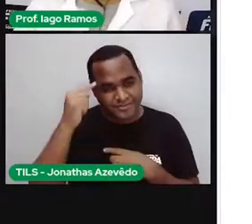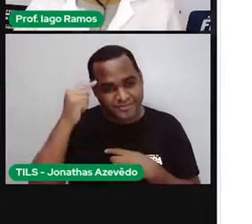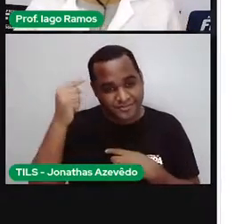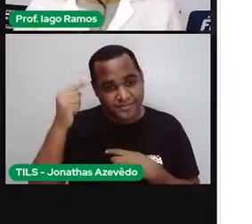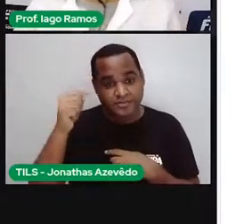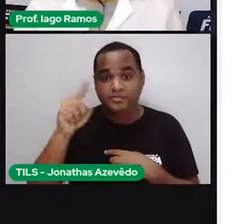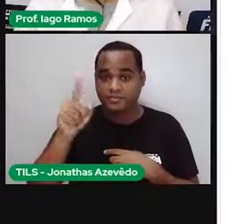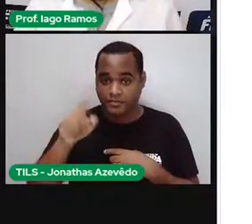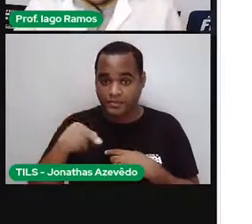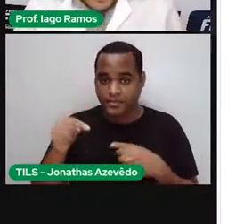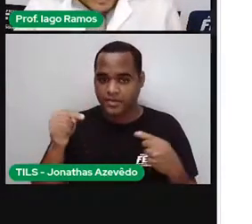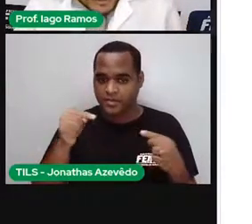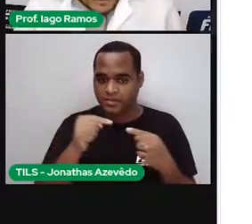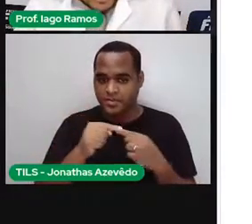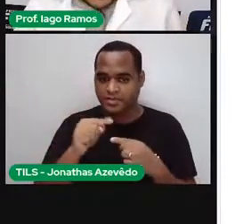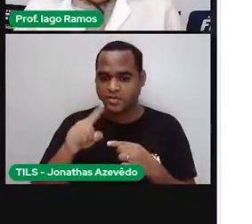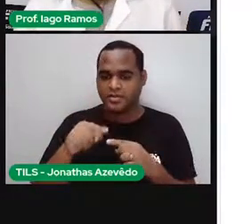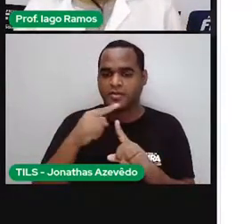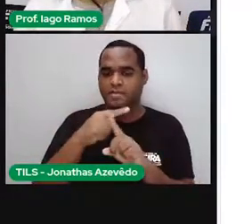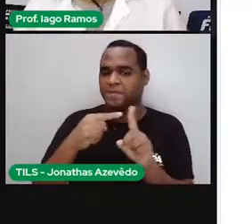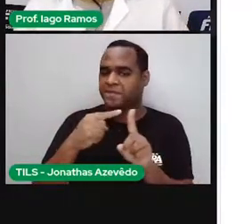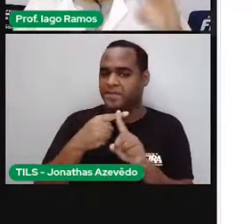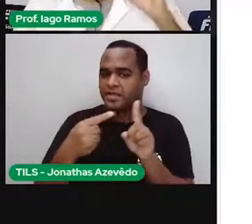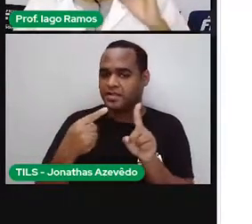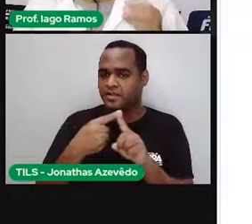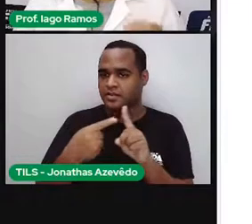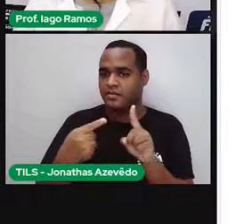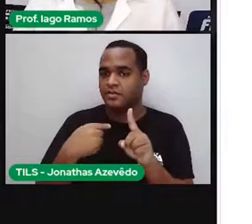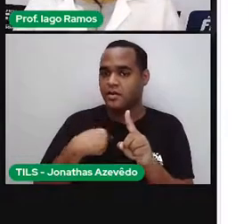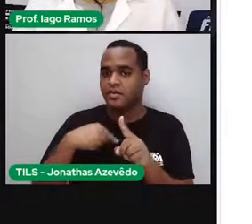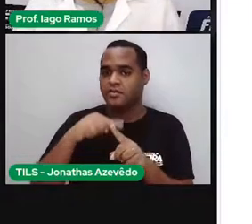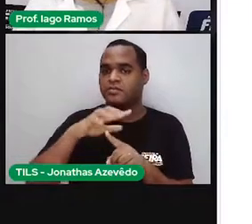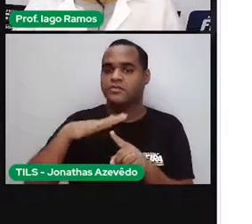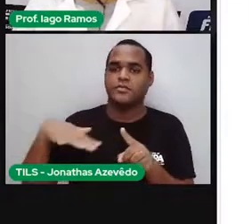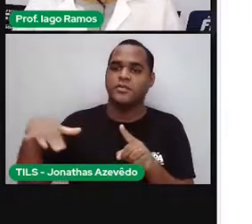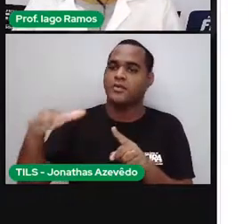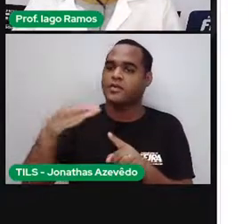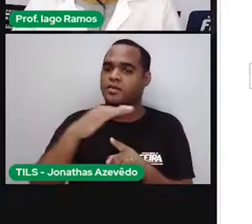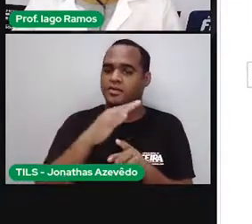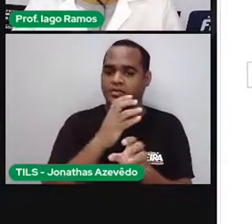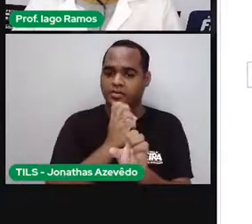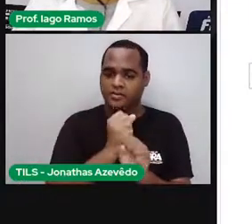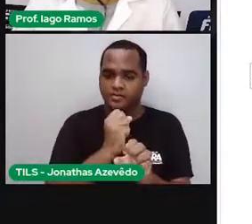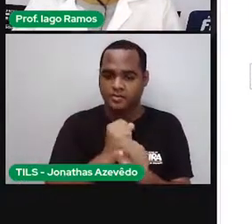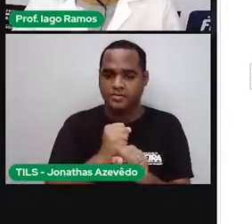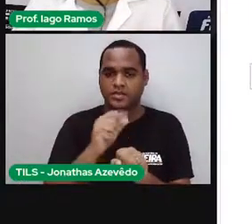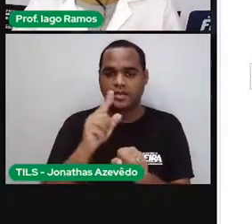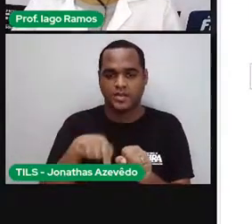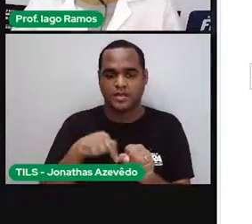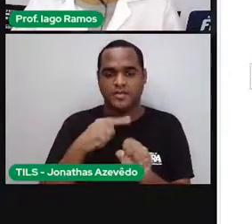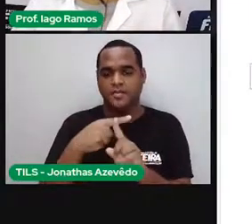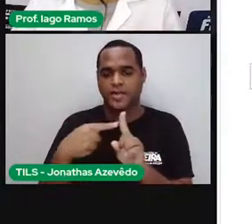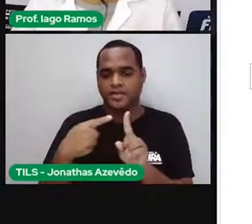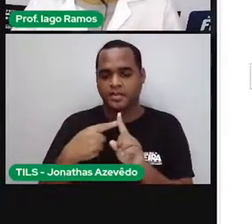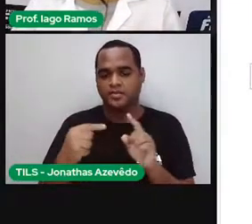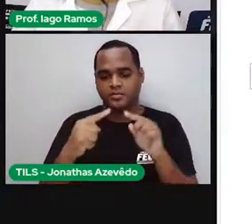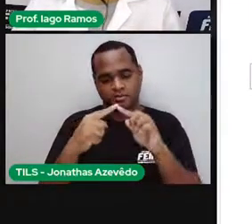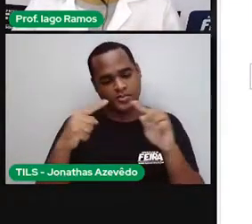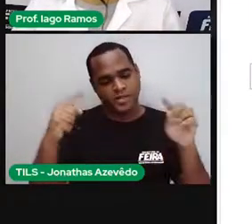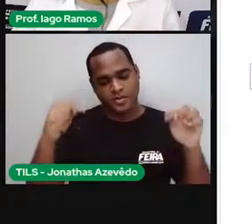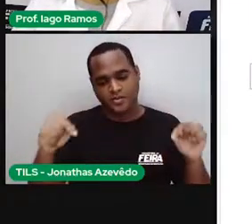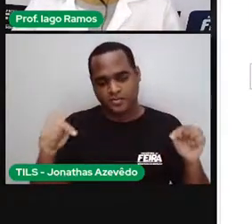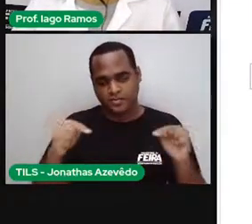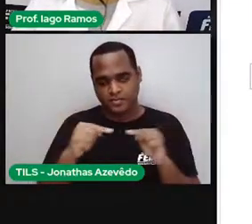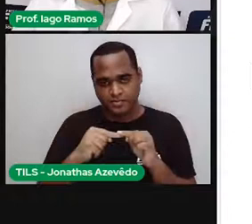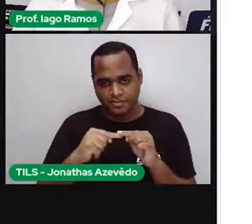e foi metade a área do retângulo Olha só olha